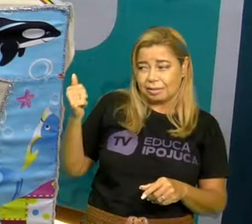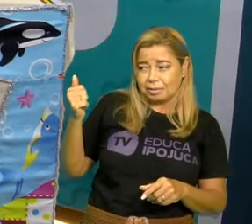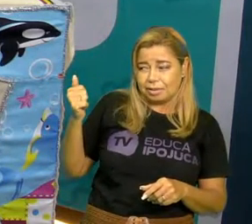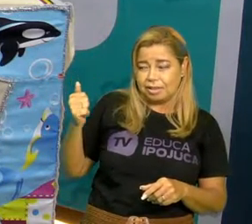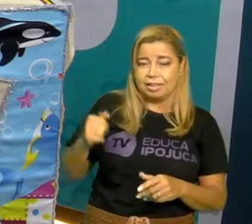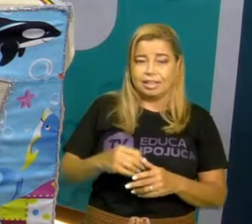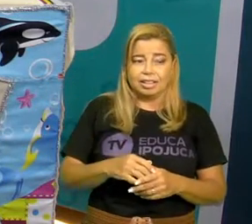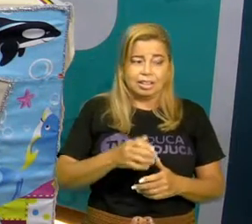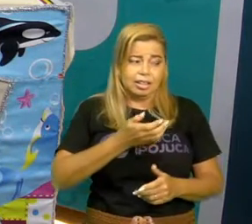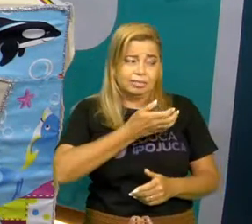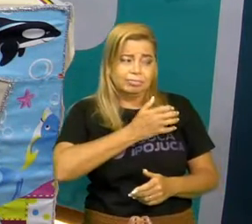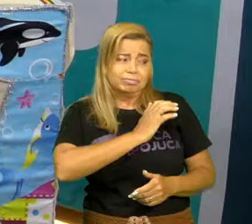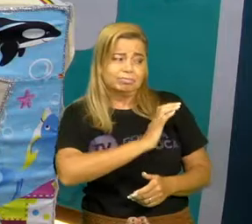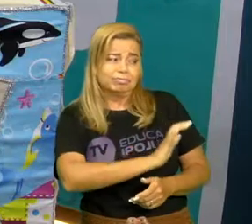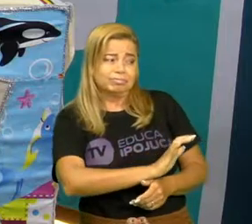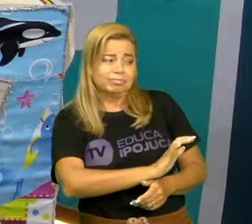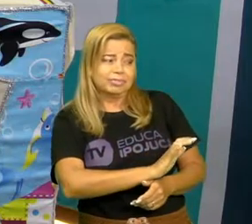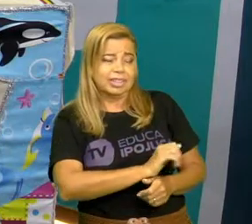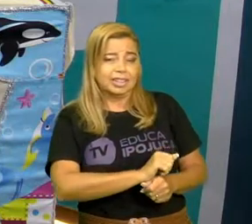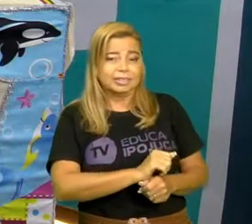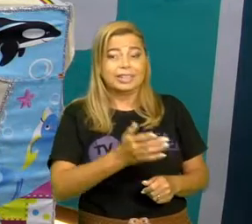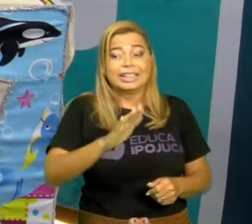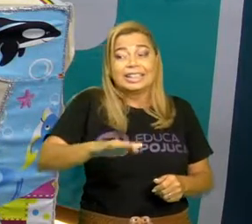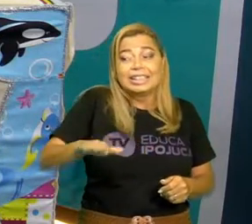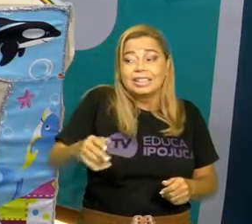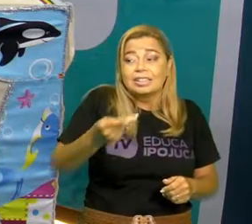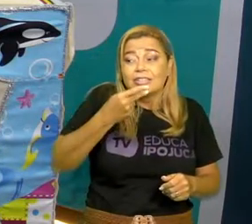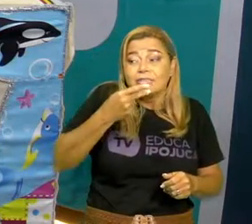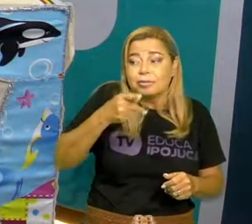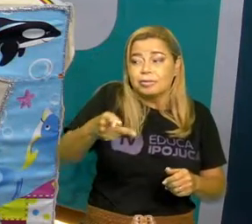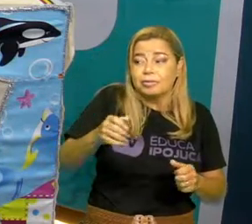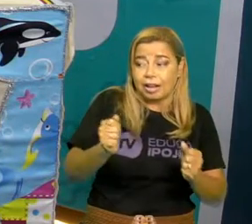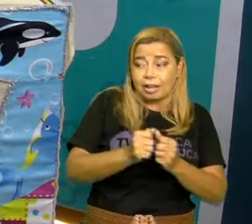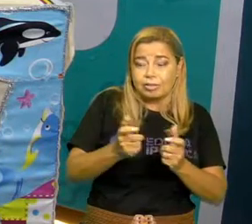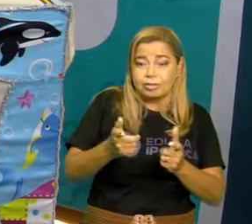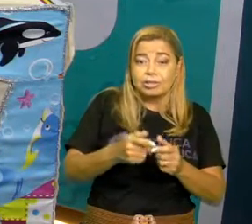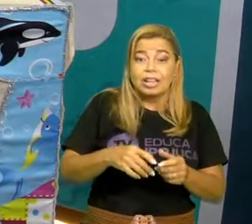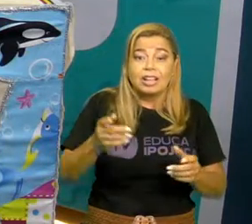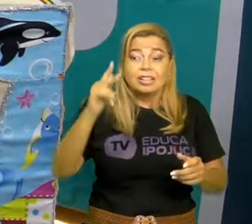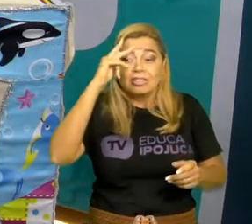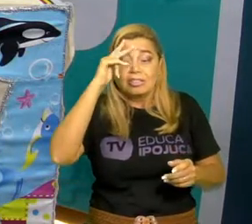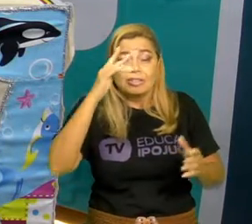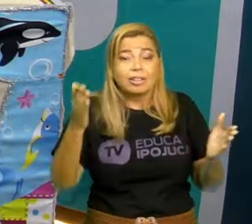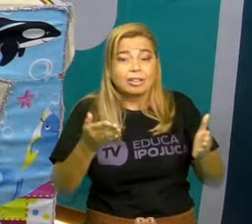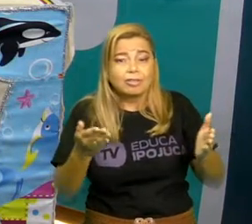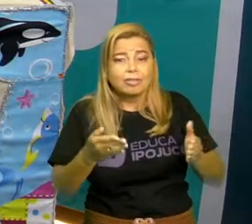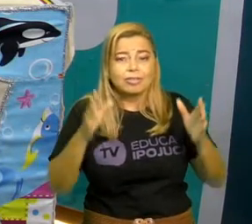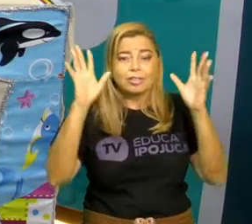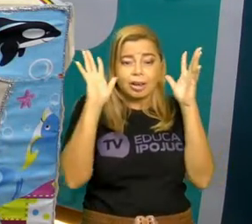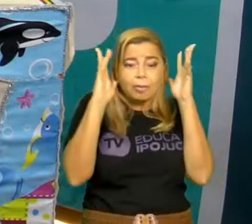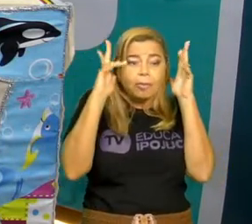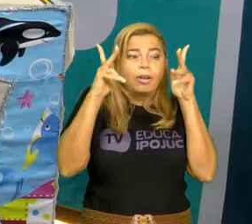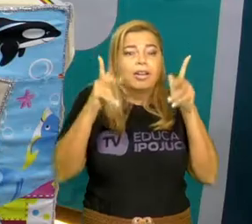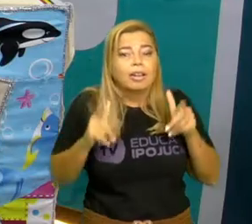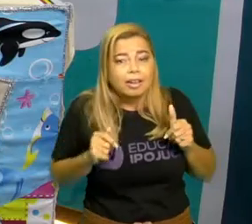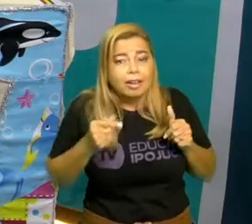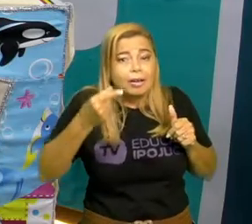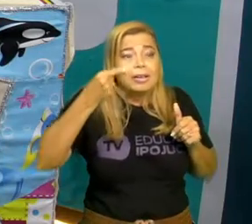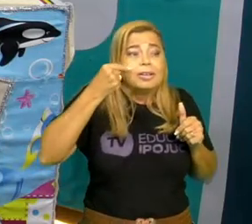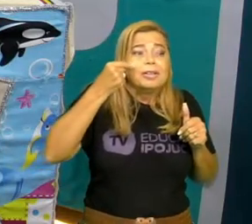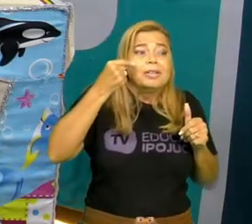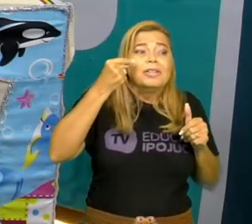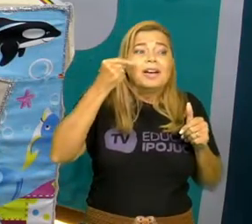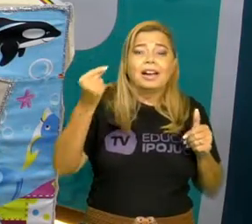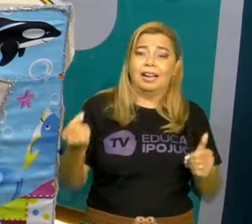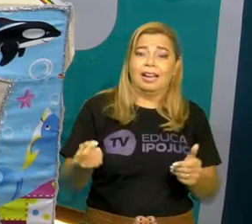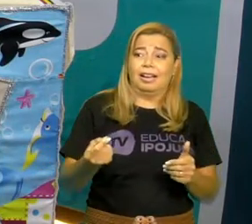Vamos lá. Mas vamos dizer assim mesmo, né, criançada? A história de hoje é a história de o leão e o rato,